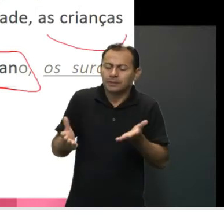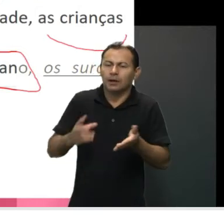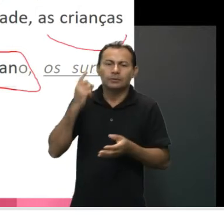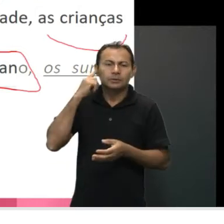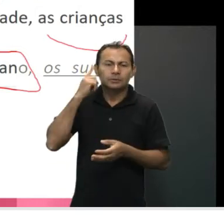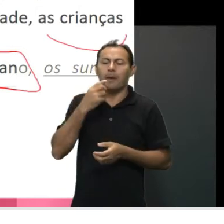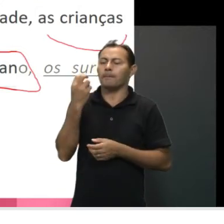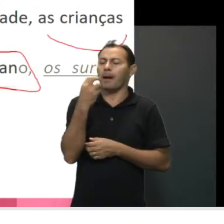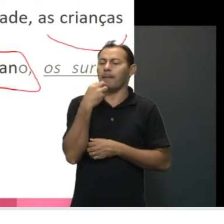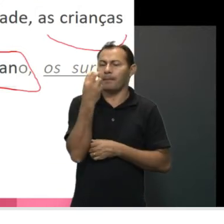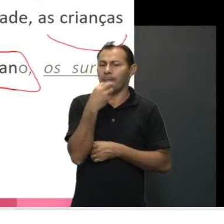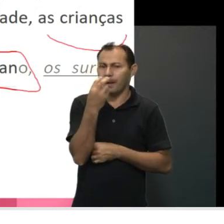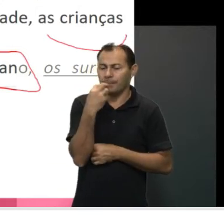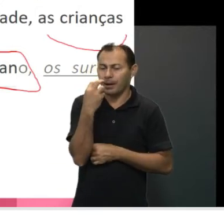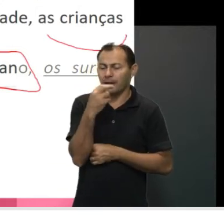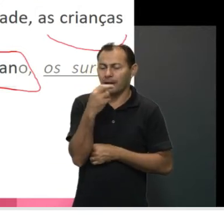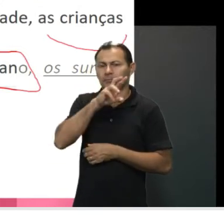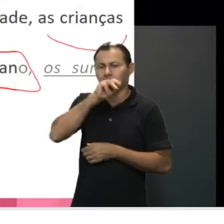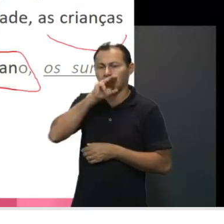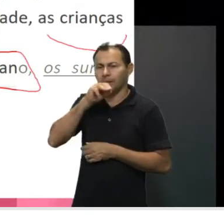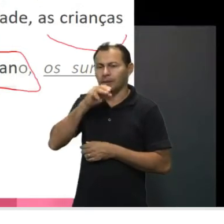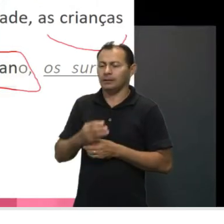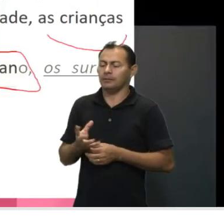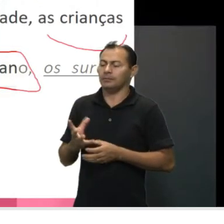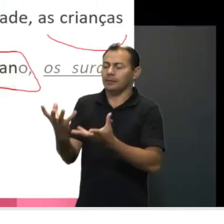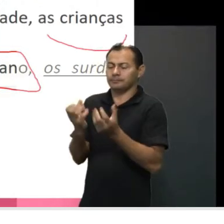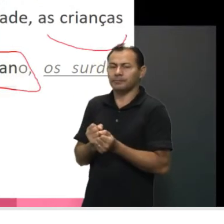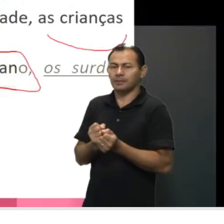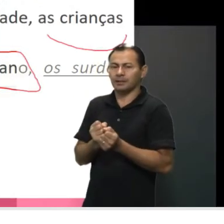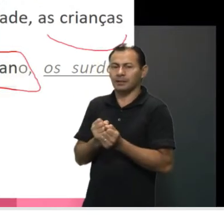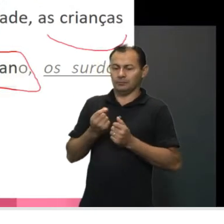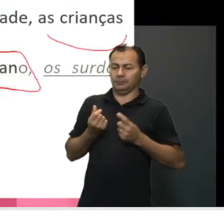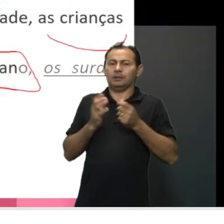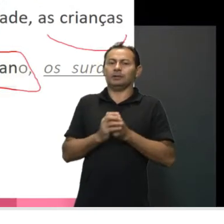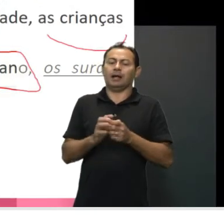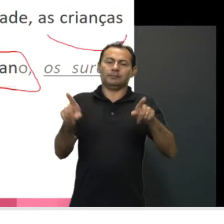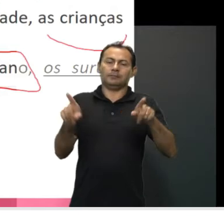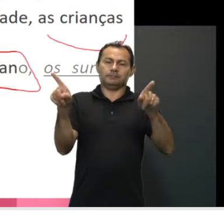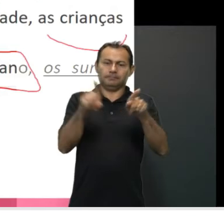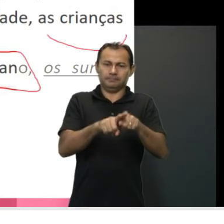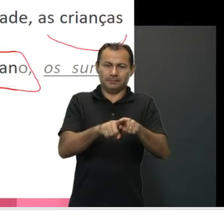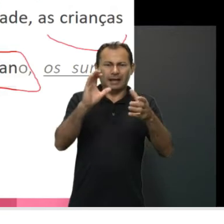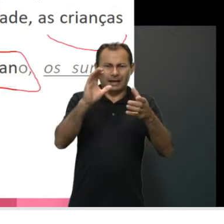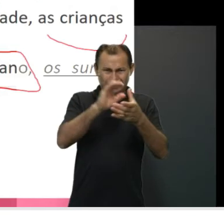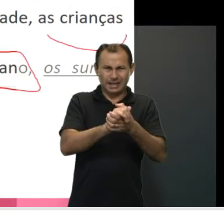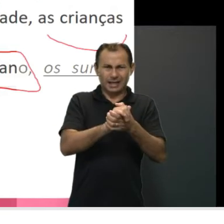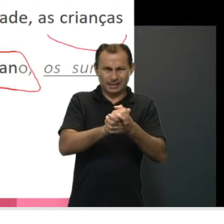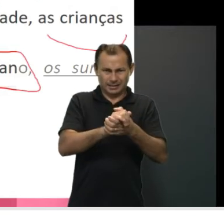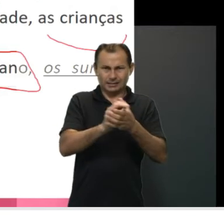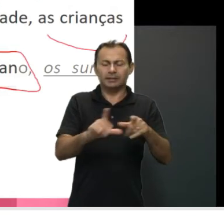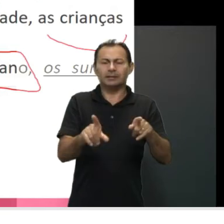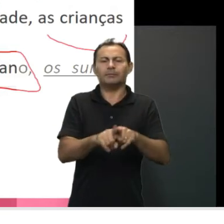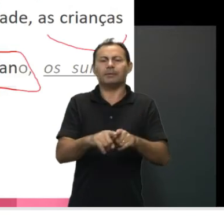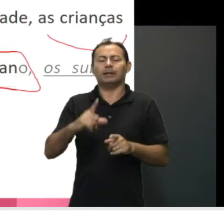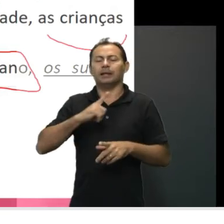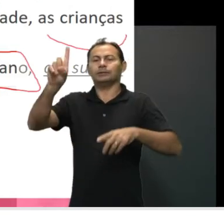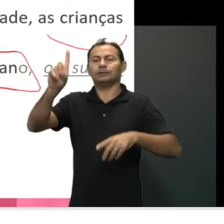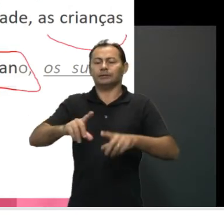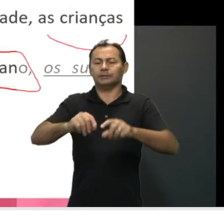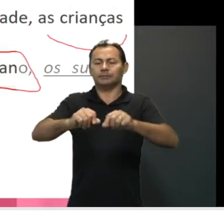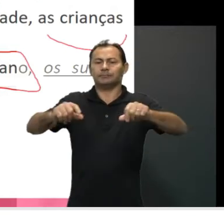herdar fortunas, a unir-se em matrimônio e também ter propriedades. Então vamos pensar um pouquinho do